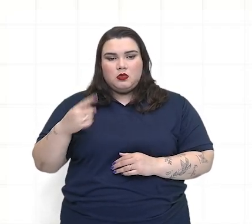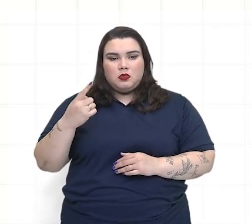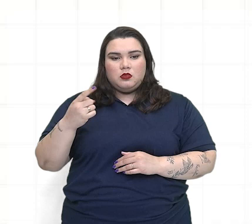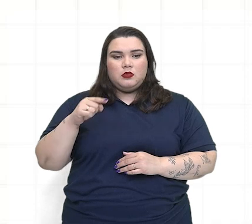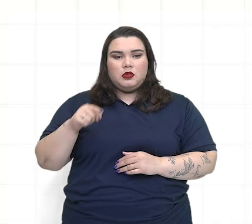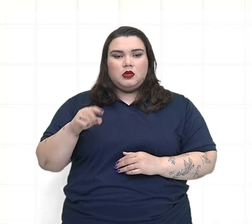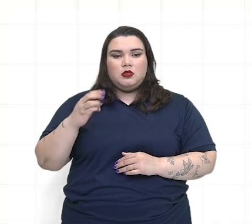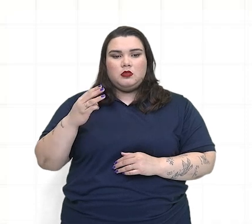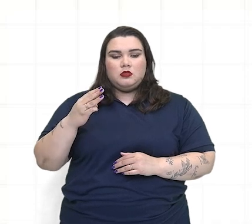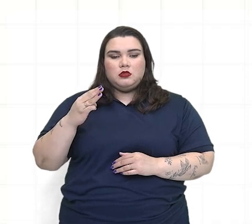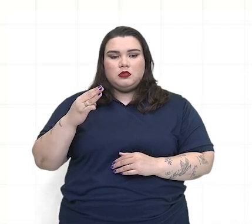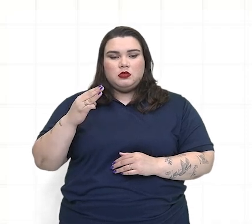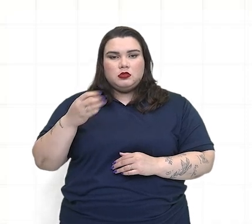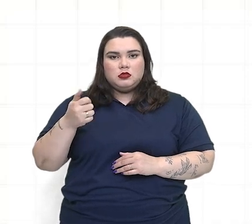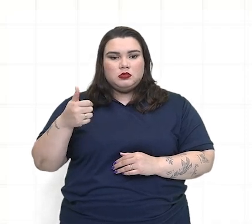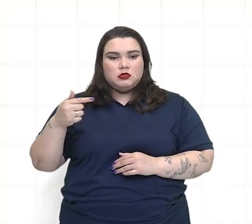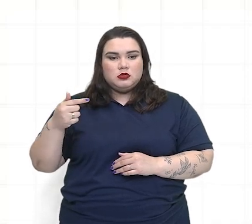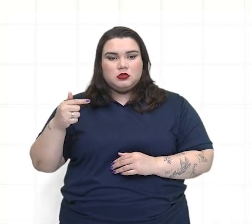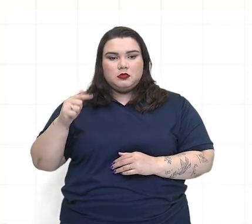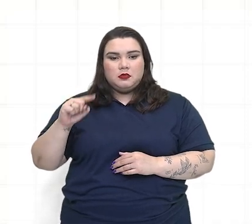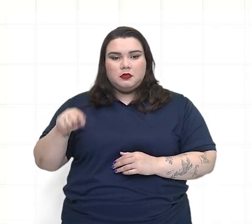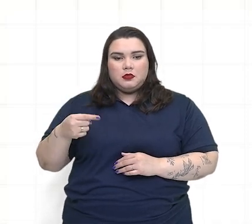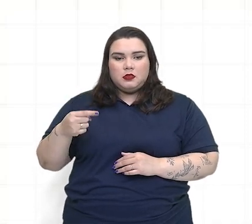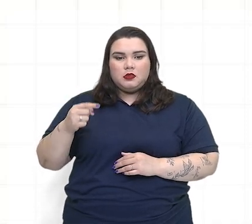1.317.000, que é